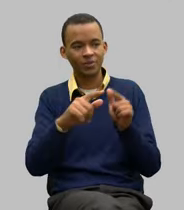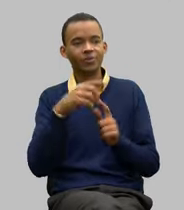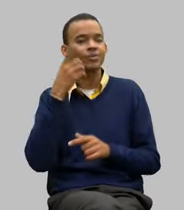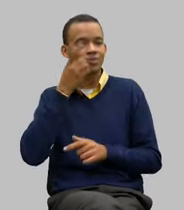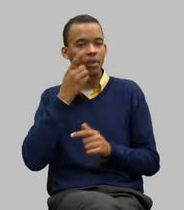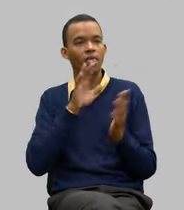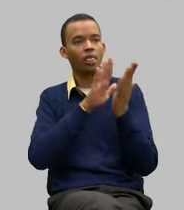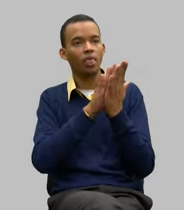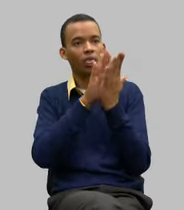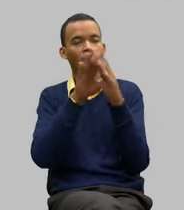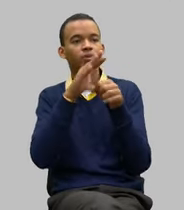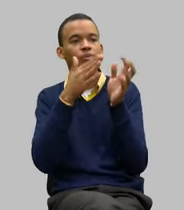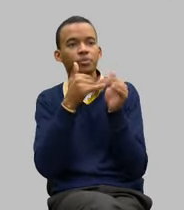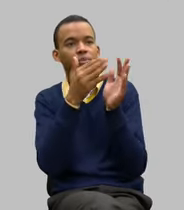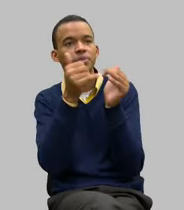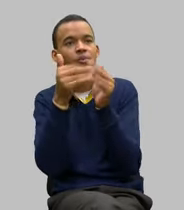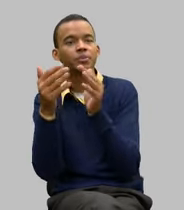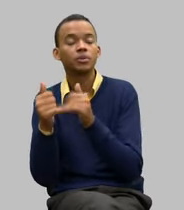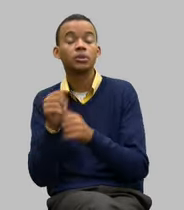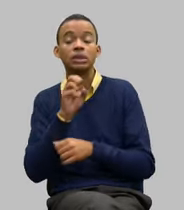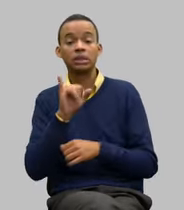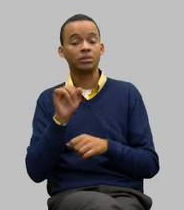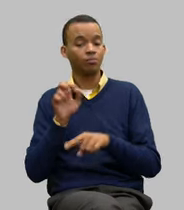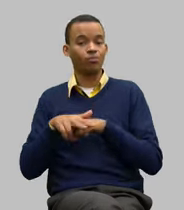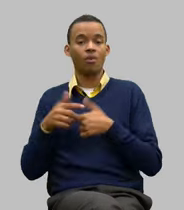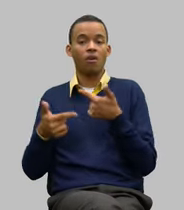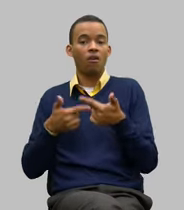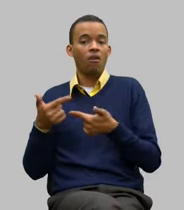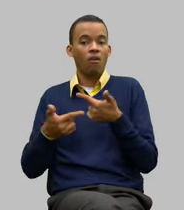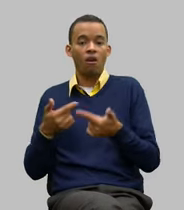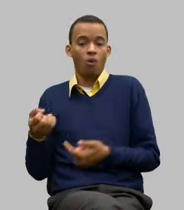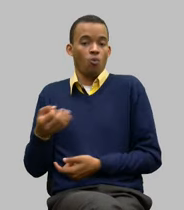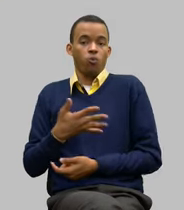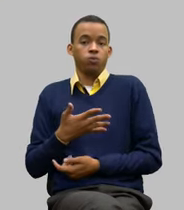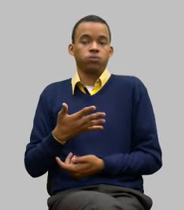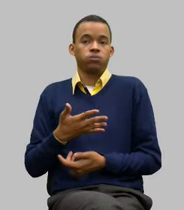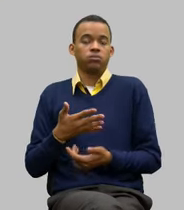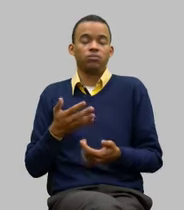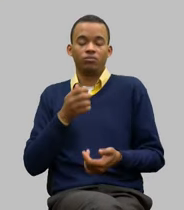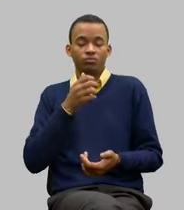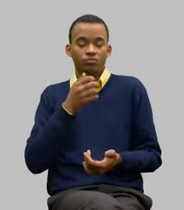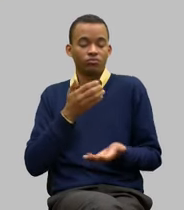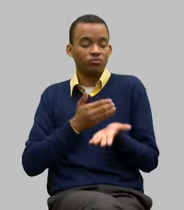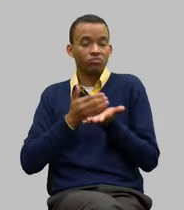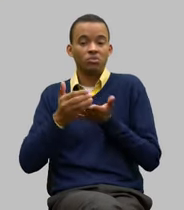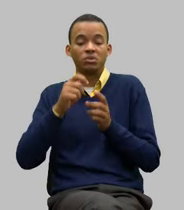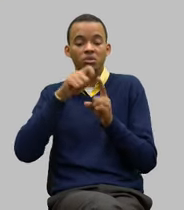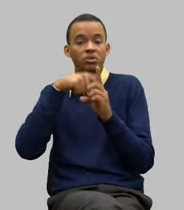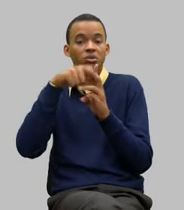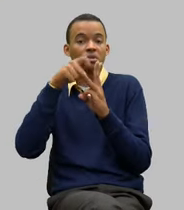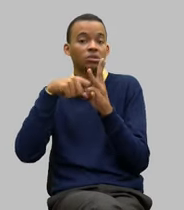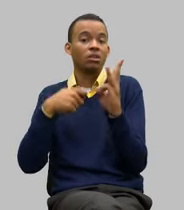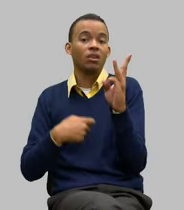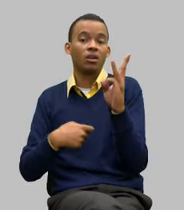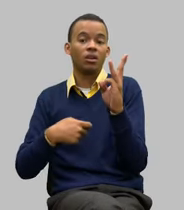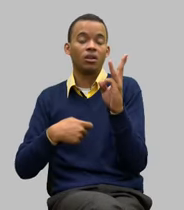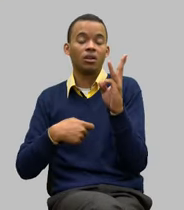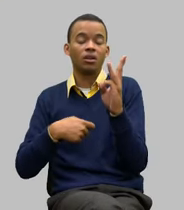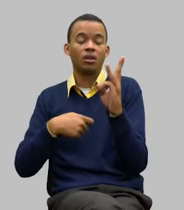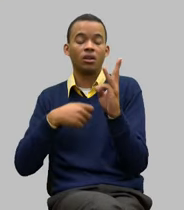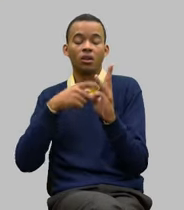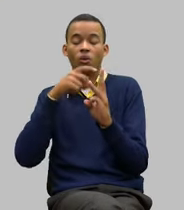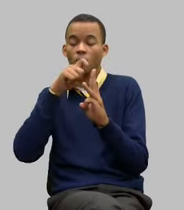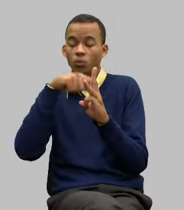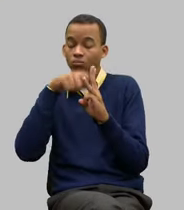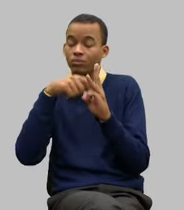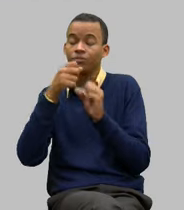e deputadas se ele acabou de ingressar se ele não passou ainda inclusive no no no período probatório realmente é muito